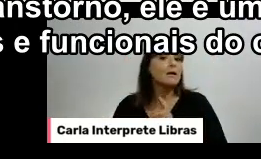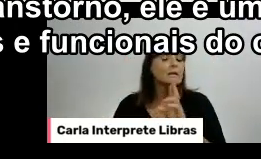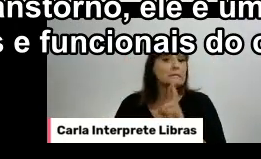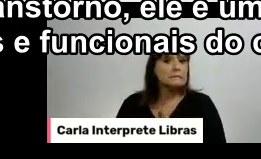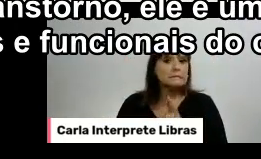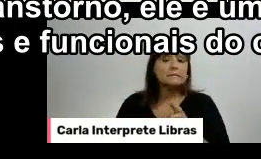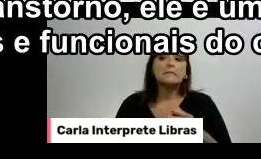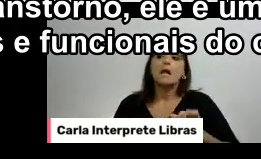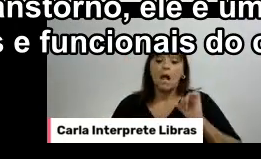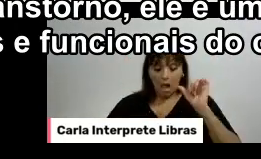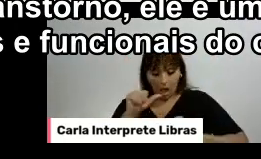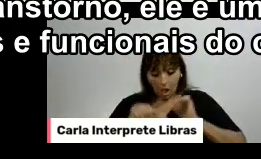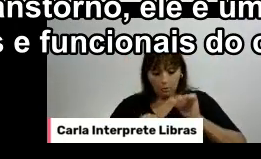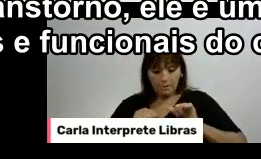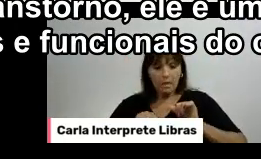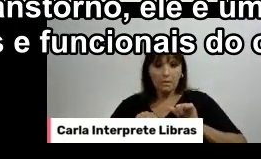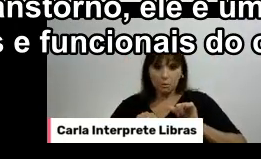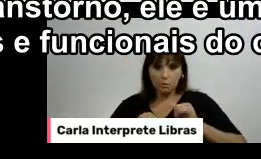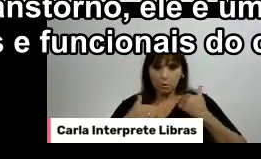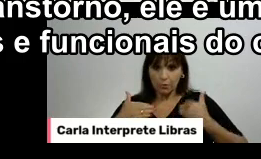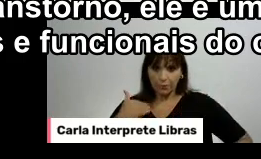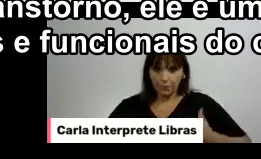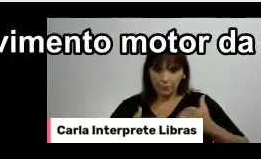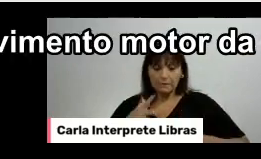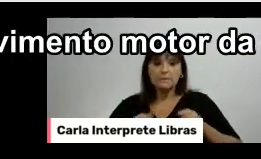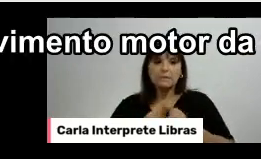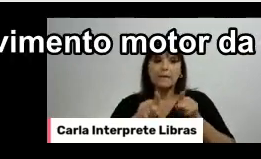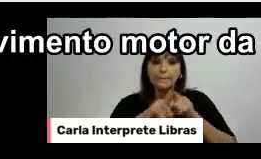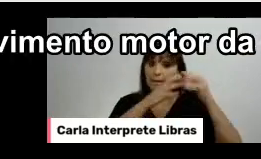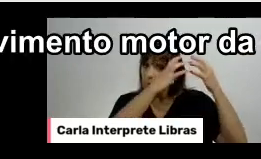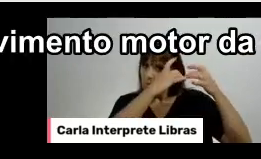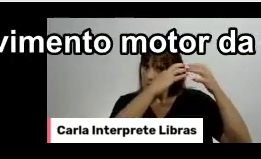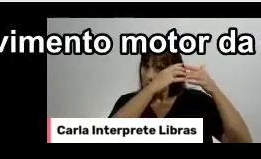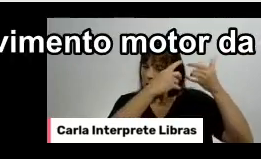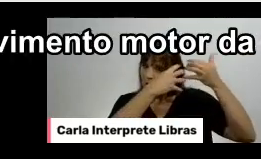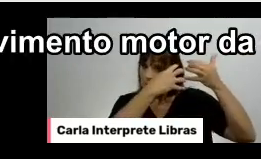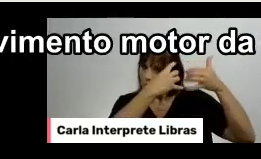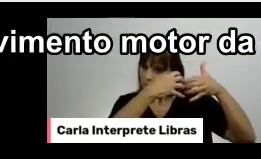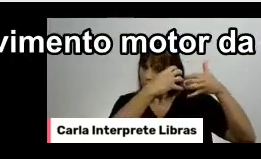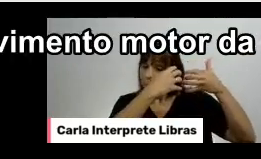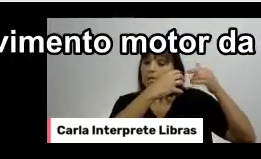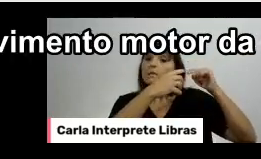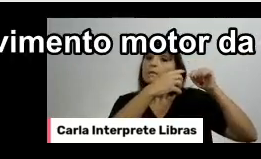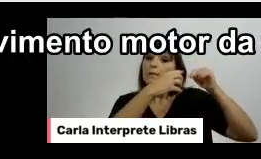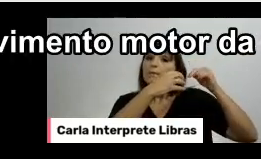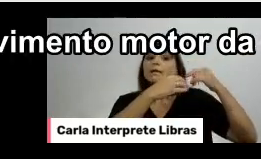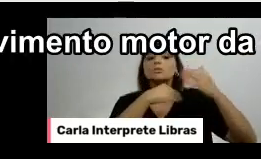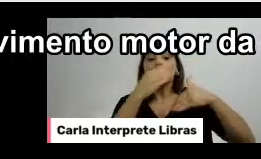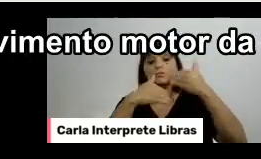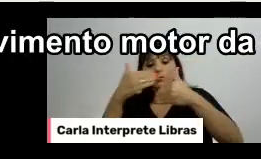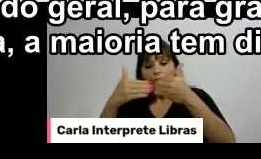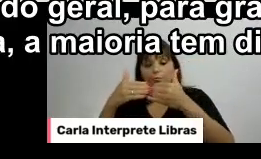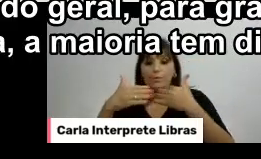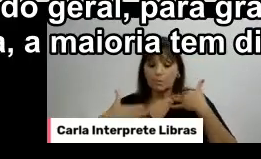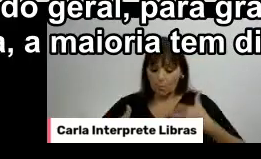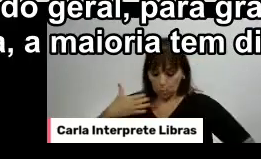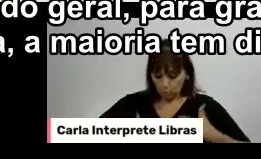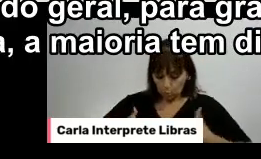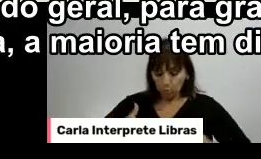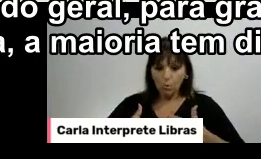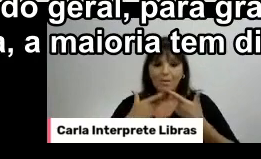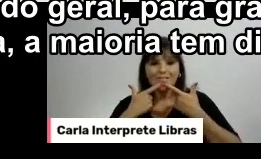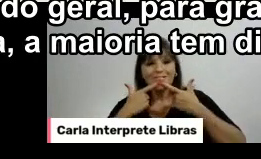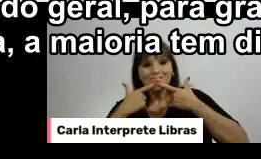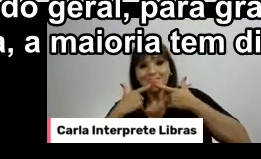alterações físicas e funcionais do cérebro e está relacionado ao desenvolvimento motor da linguagem e de comportamento. De modo